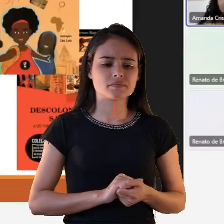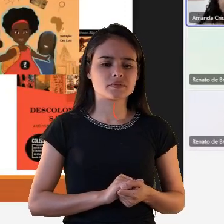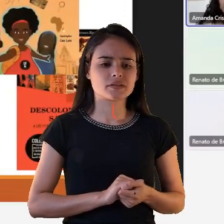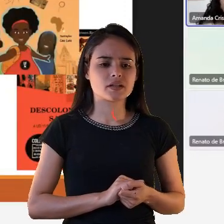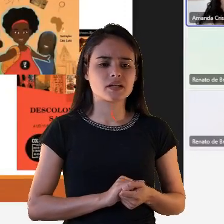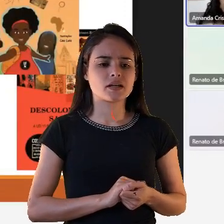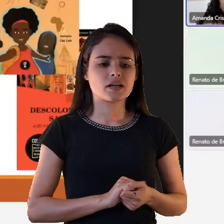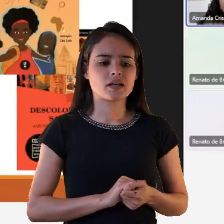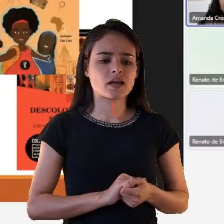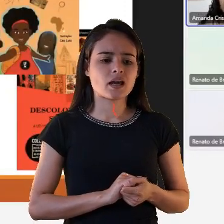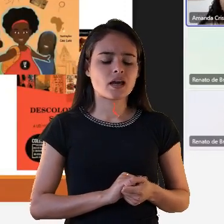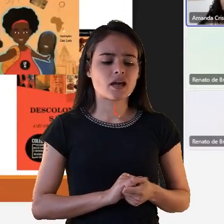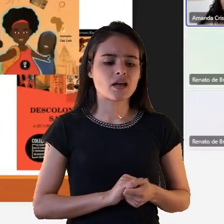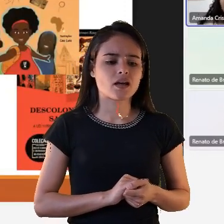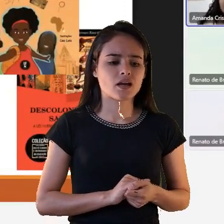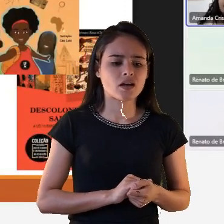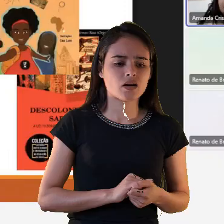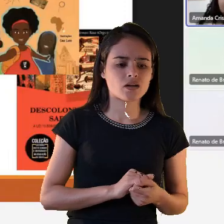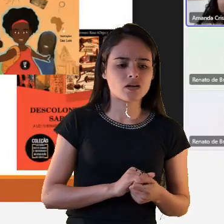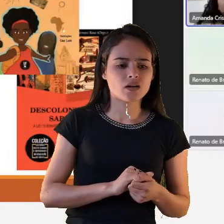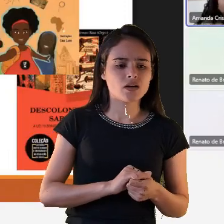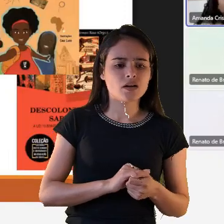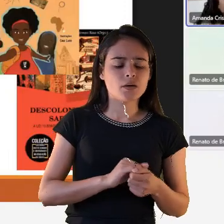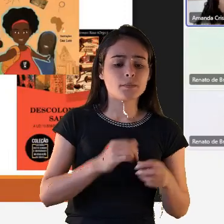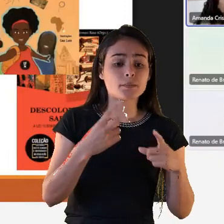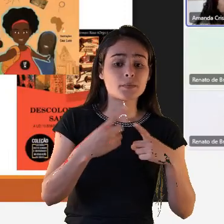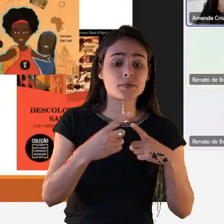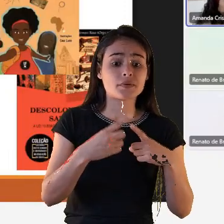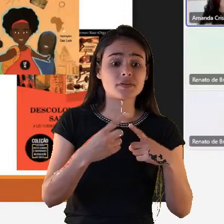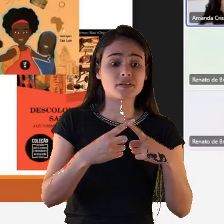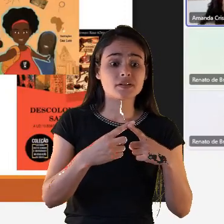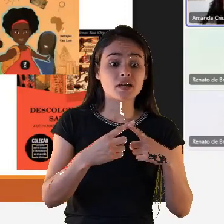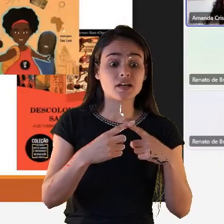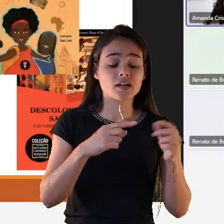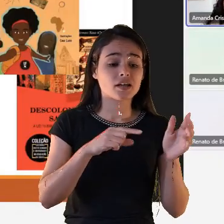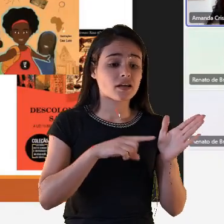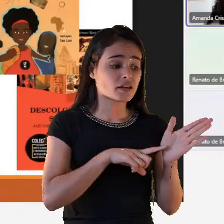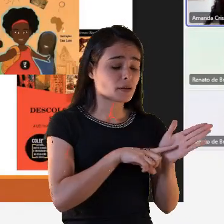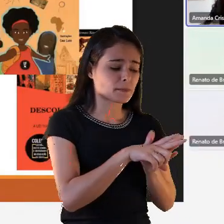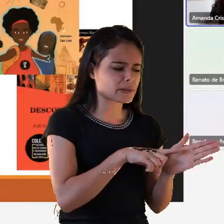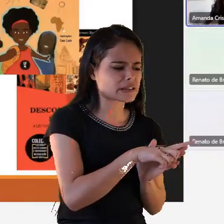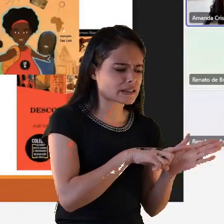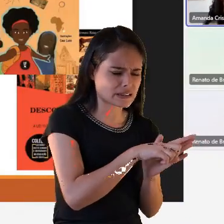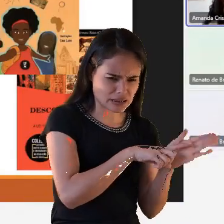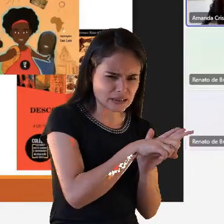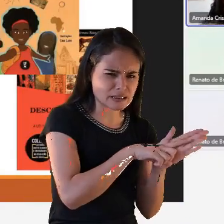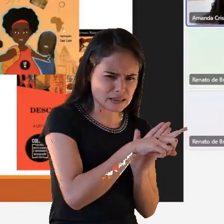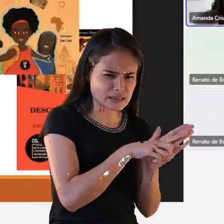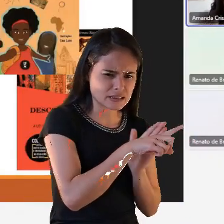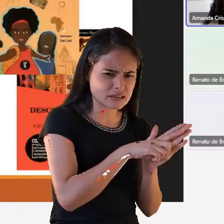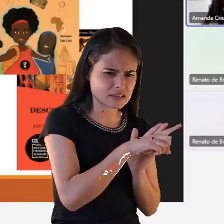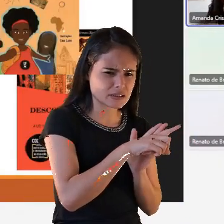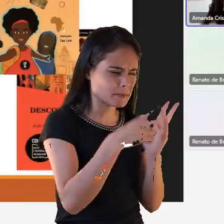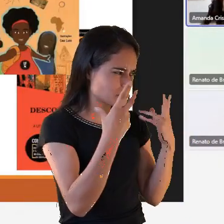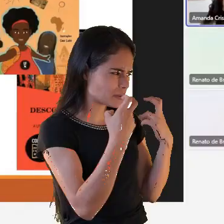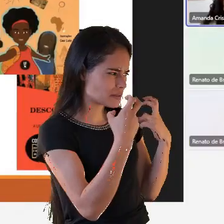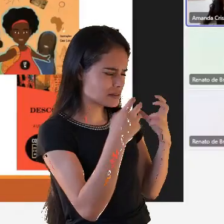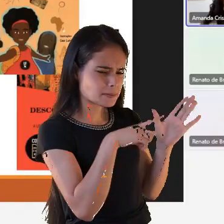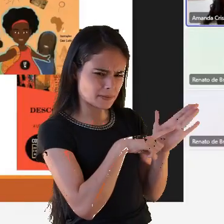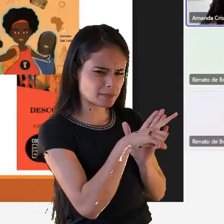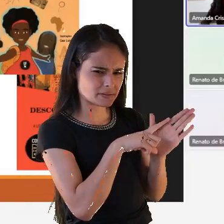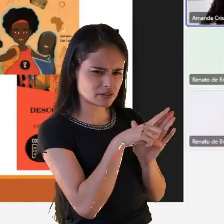uma intelectual diferentona, porque também é uma outra fonte para vocês irem, pesquisarem, porque ela está